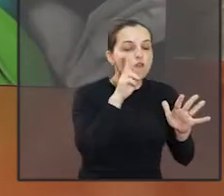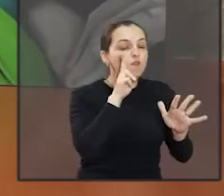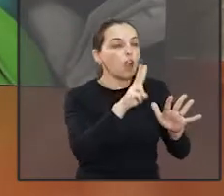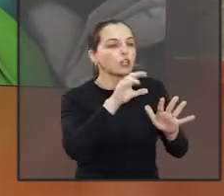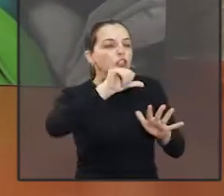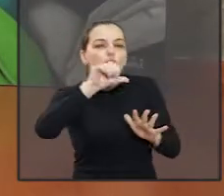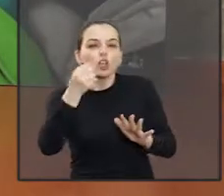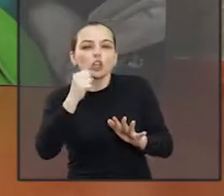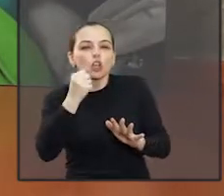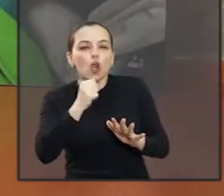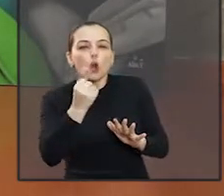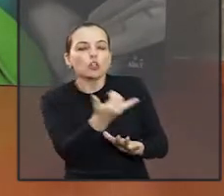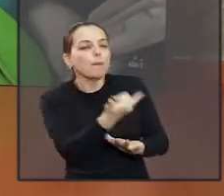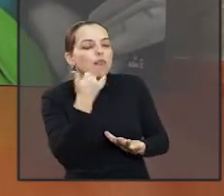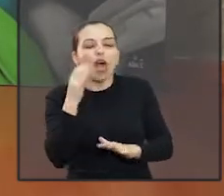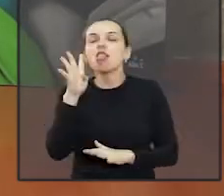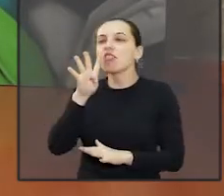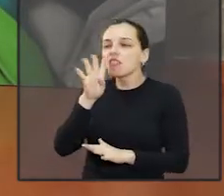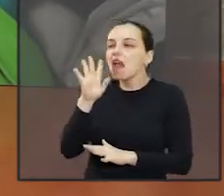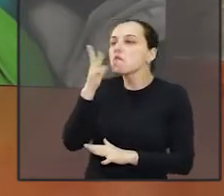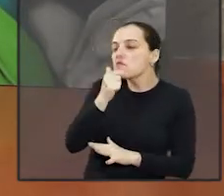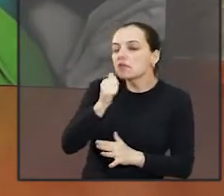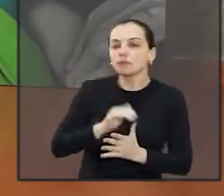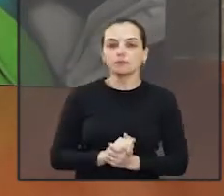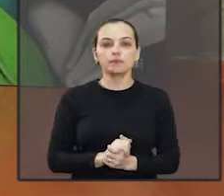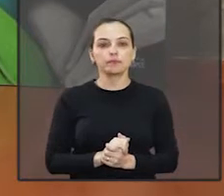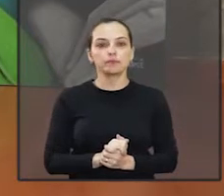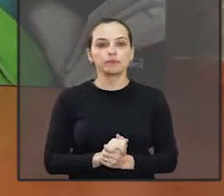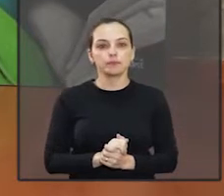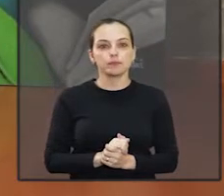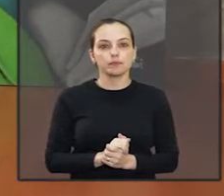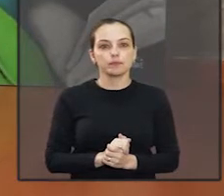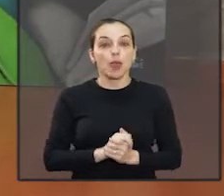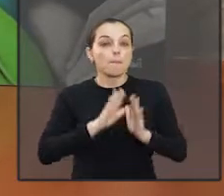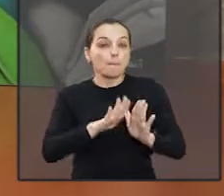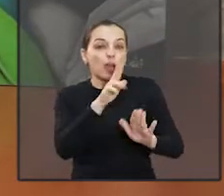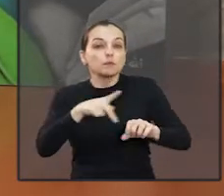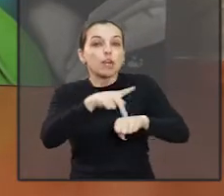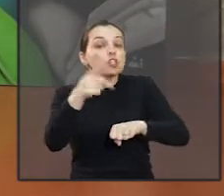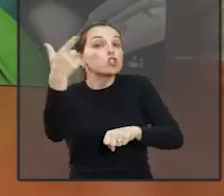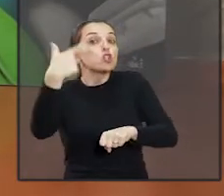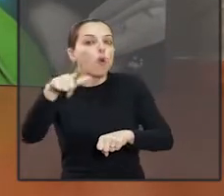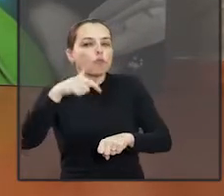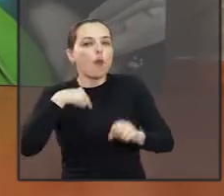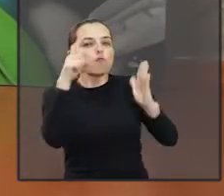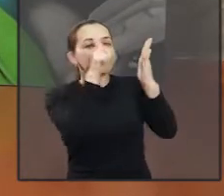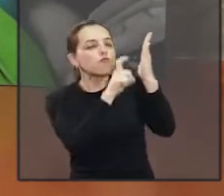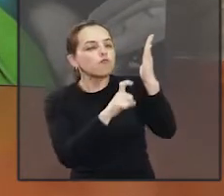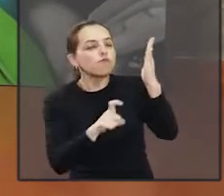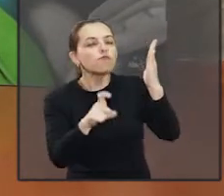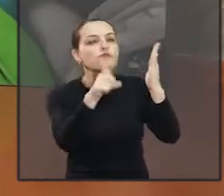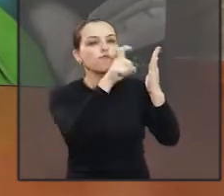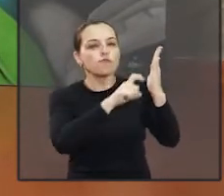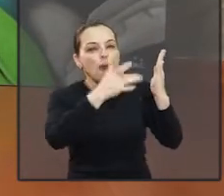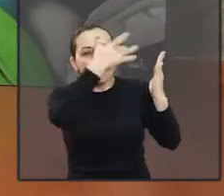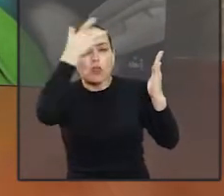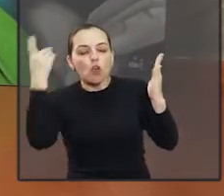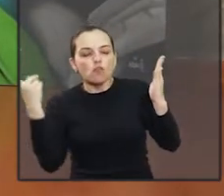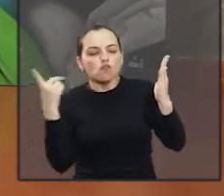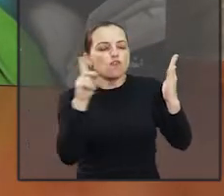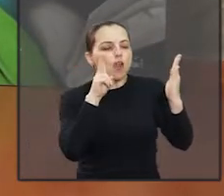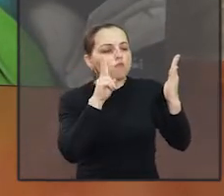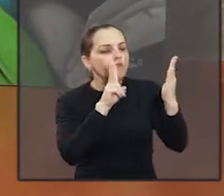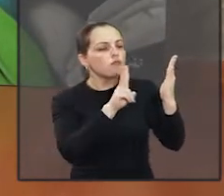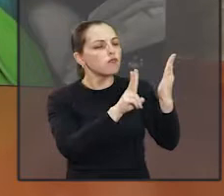é isso, ô, massa, da hora, pá. Agora, às vezes que eu tava pintando na rua, em outros lugares, em outros